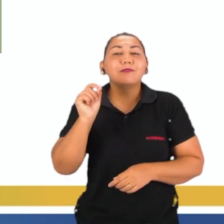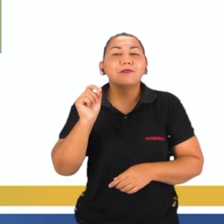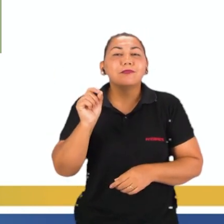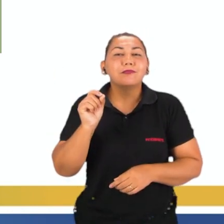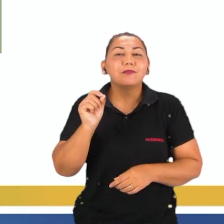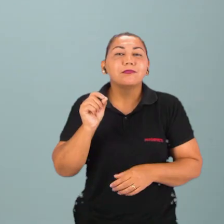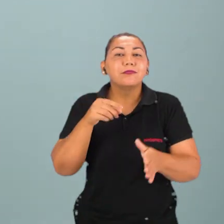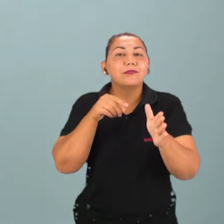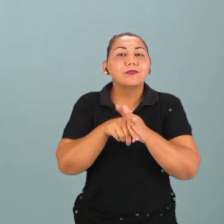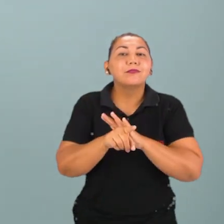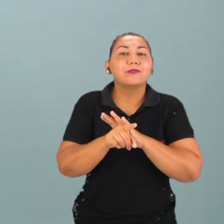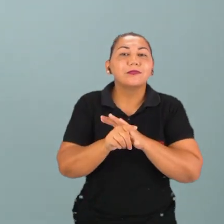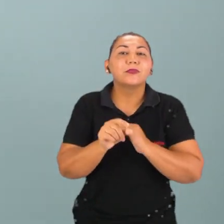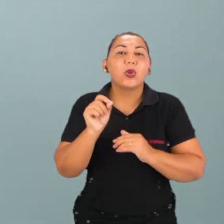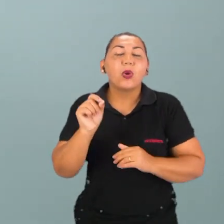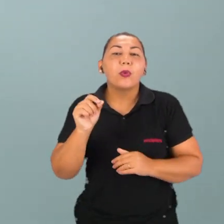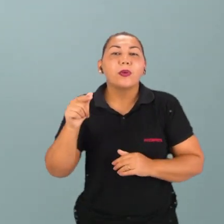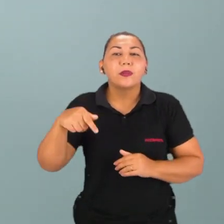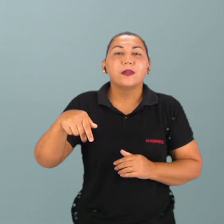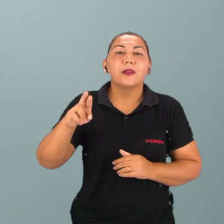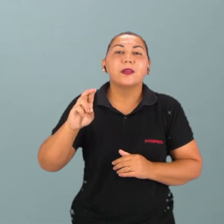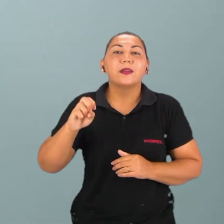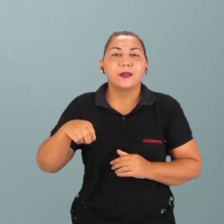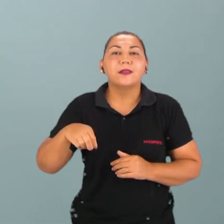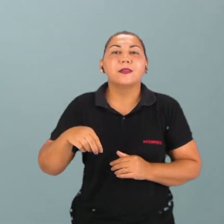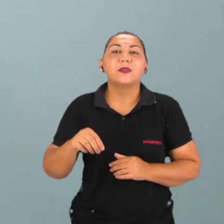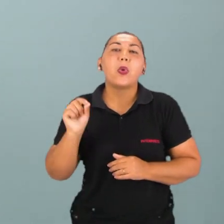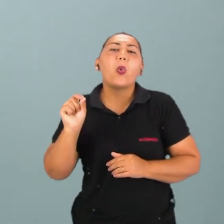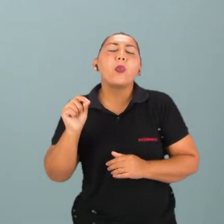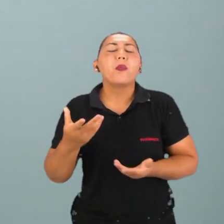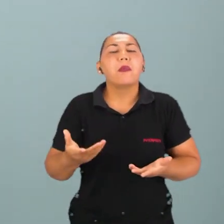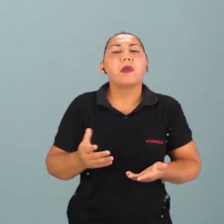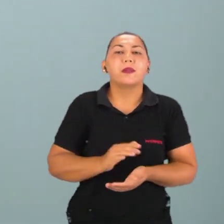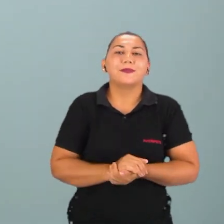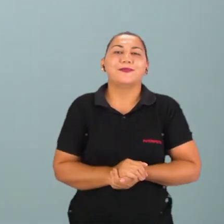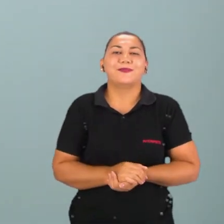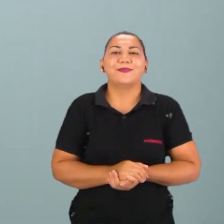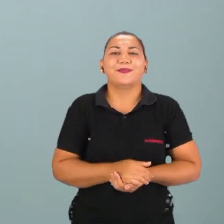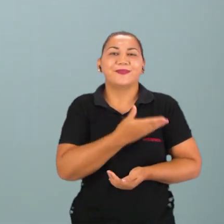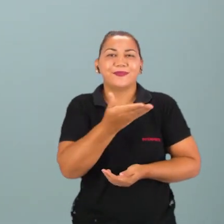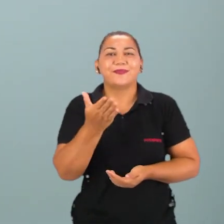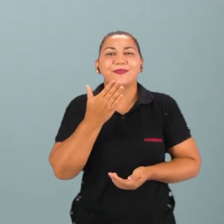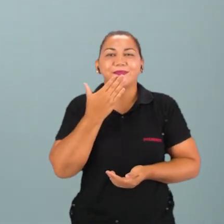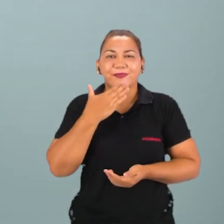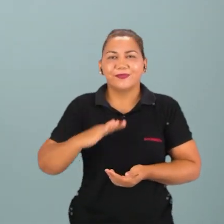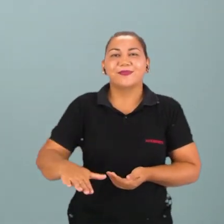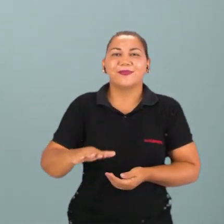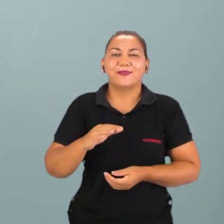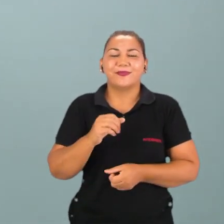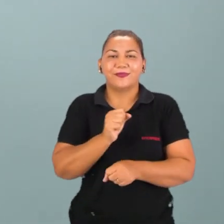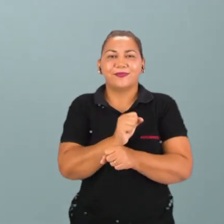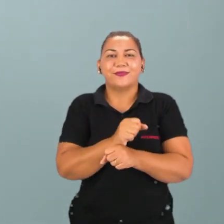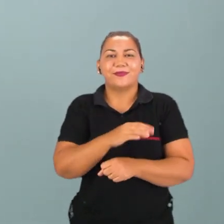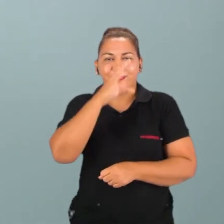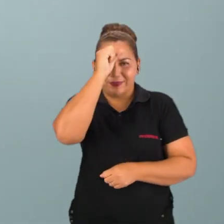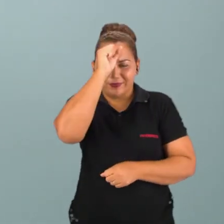verbo. Crianças, espero que vocês tenham aprendido muito nesta aula. Se você